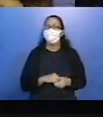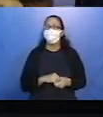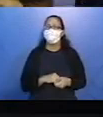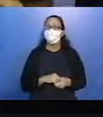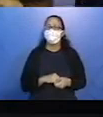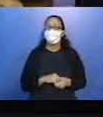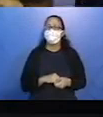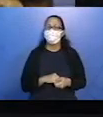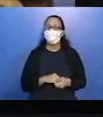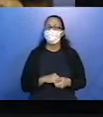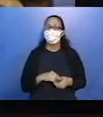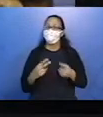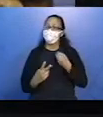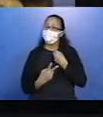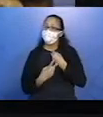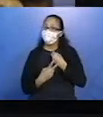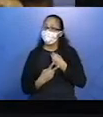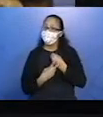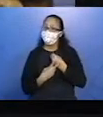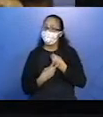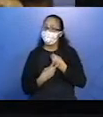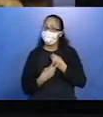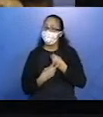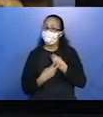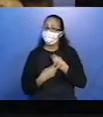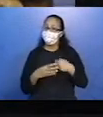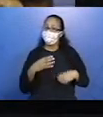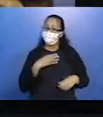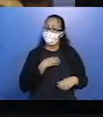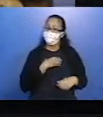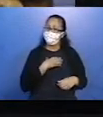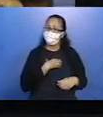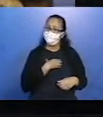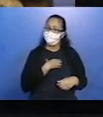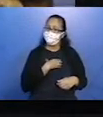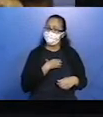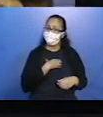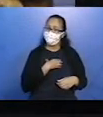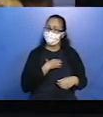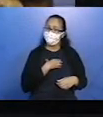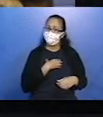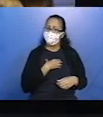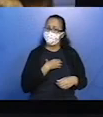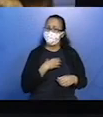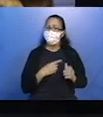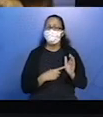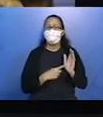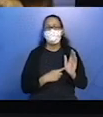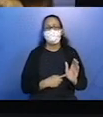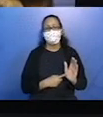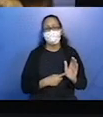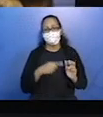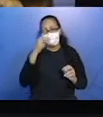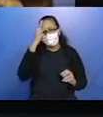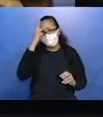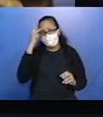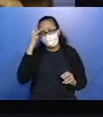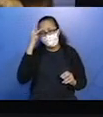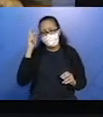Agora, o verbo de estado são palavras que indicam como alguém ou algo é ou